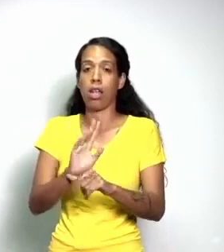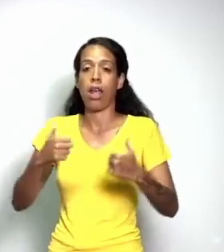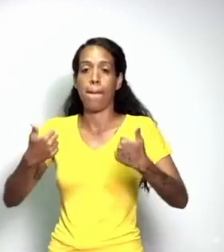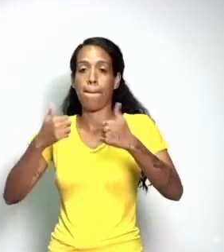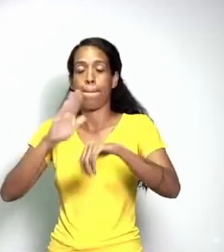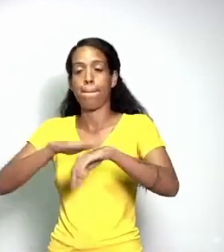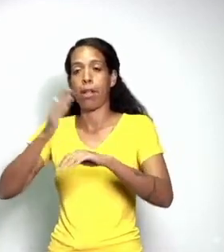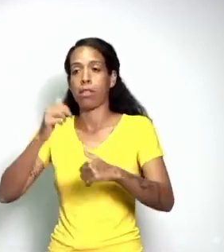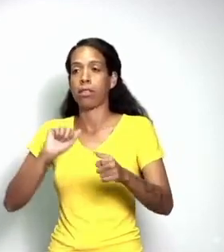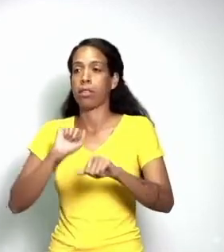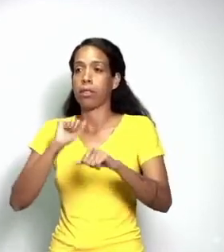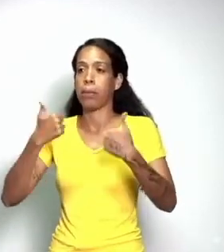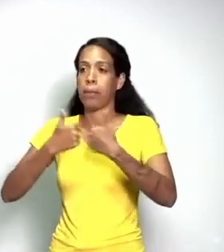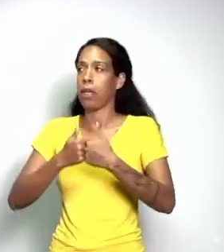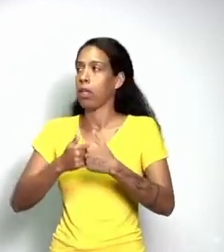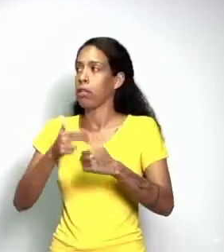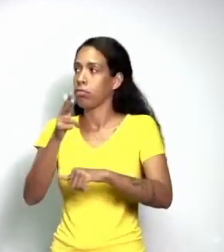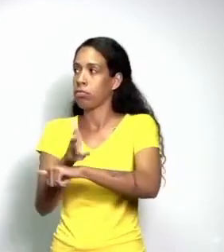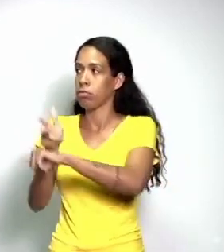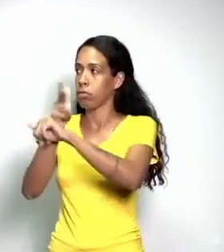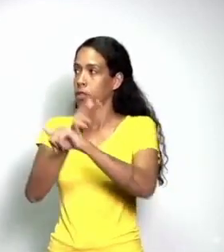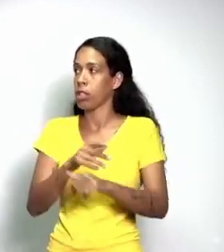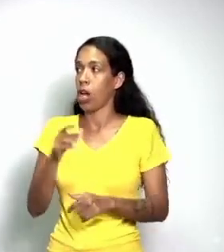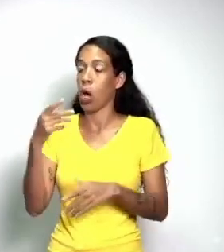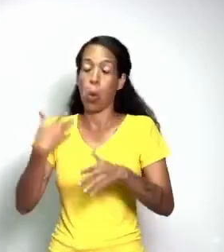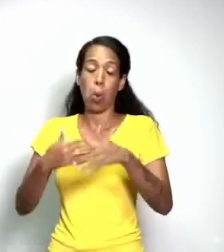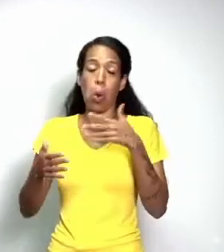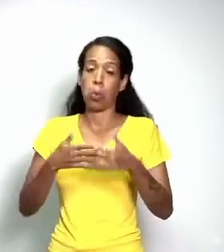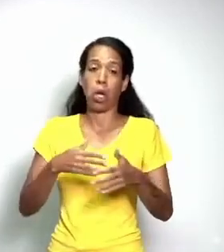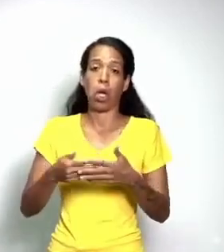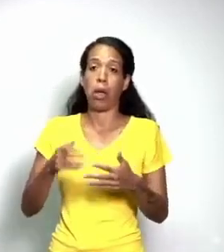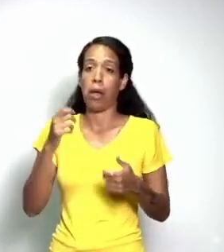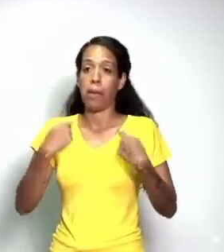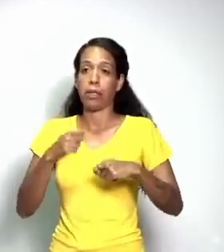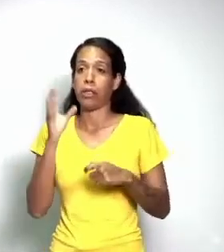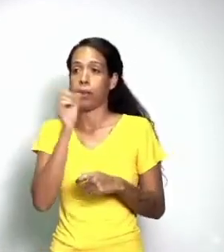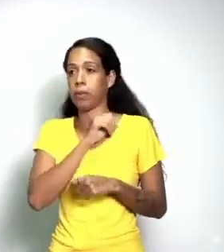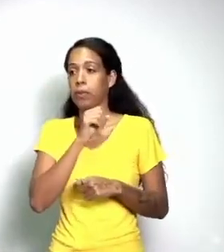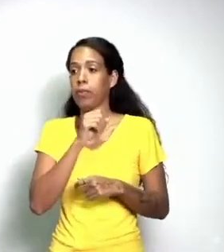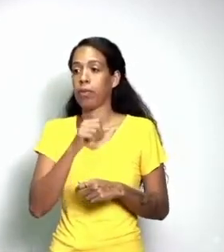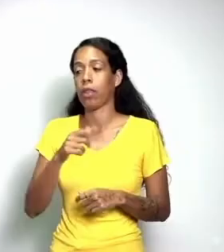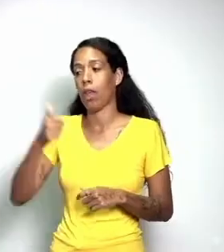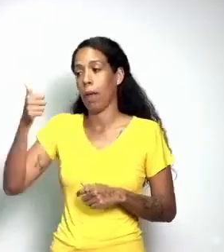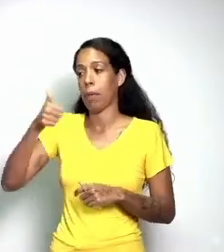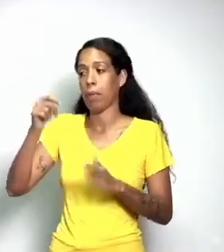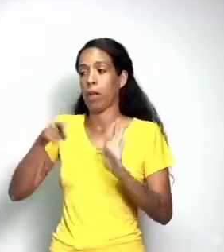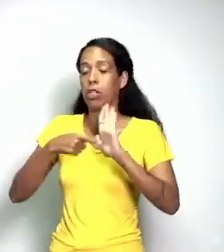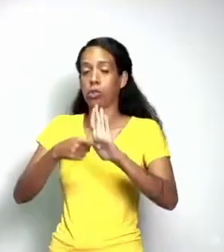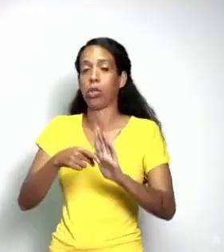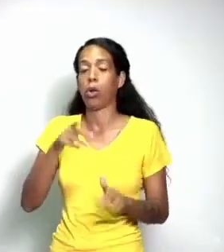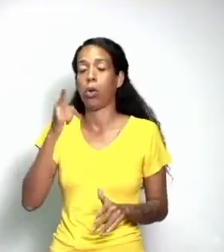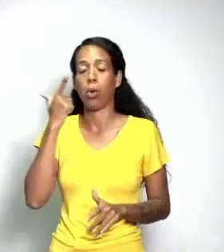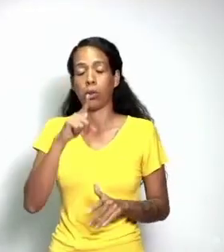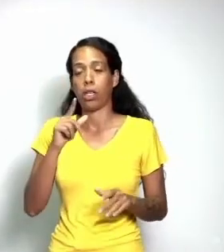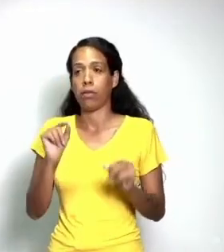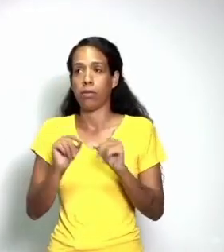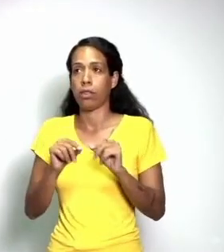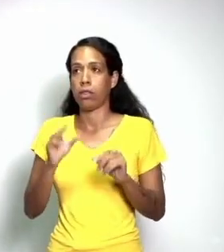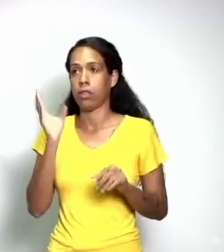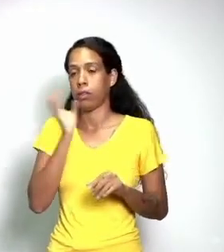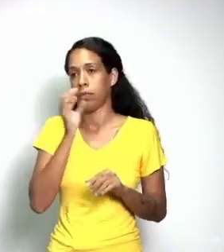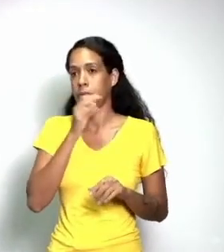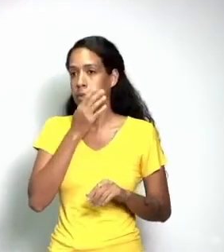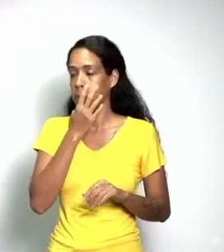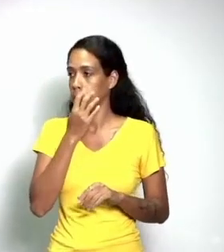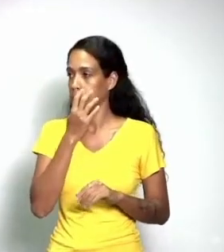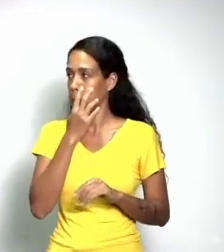câmera. Então, qualquer coisa que precisar imediatamente, a primeira assistência consegue resolver de imediato. Então,